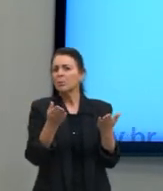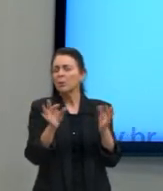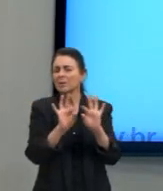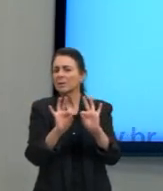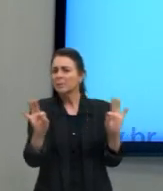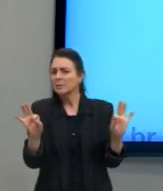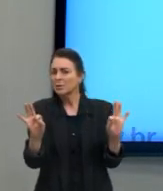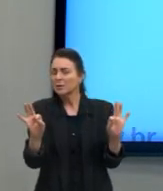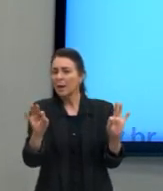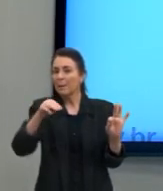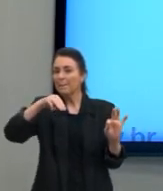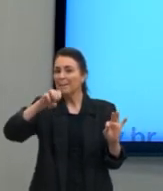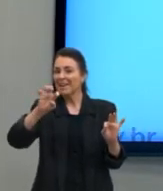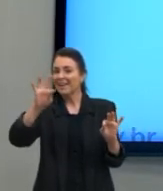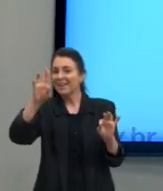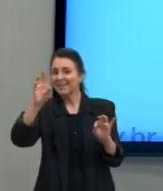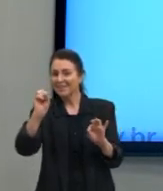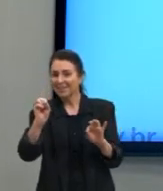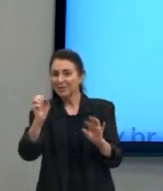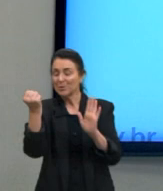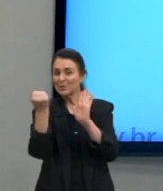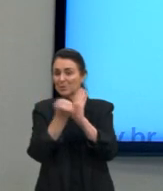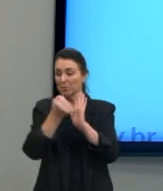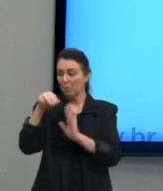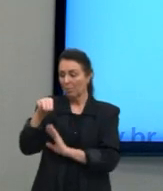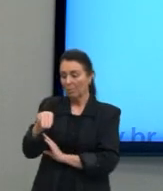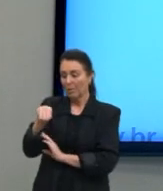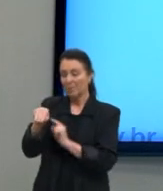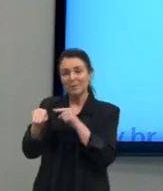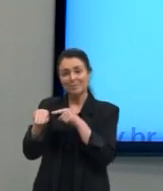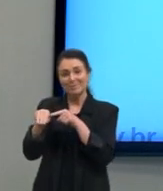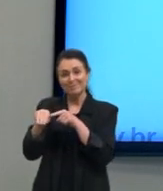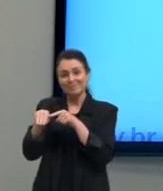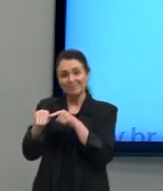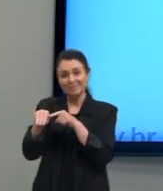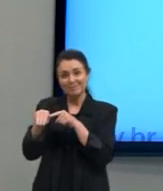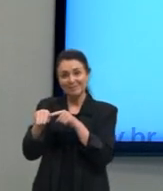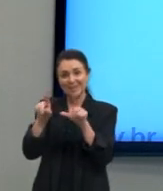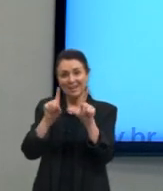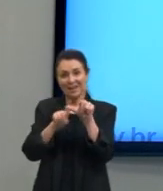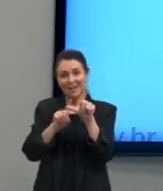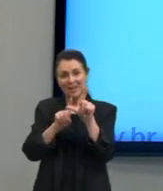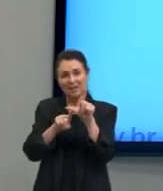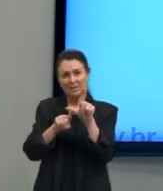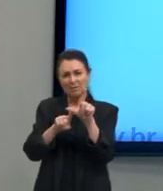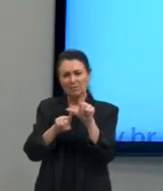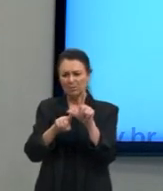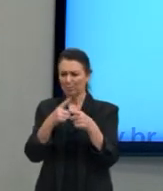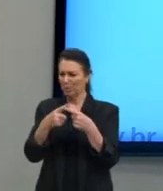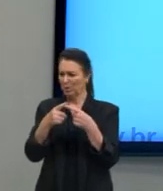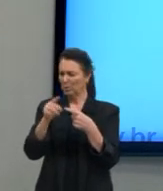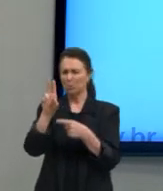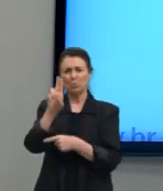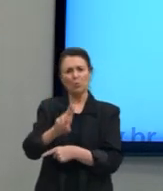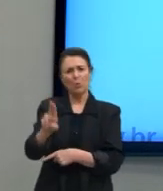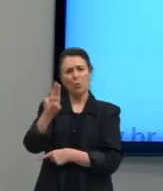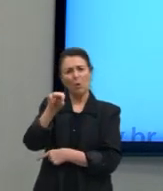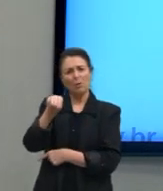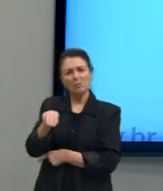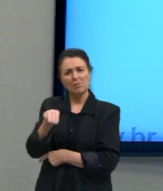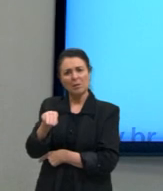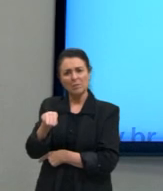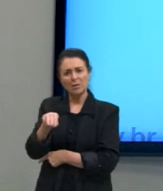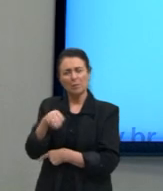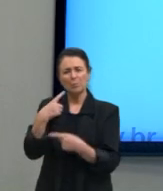e o símbolo m de metros ah ah tá mas para que que serve né E se a gente